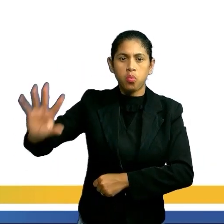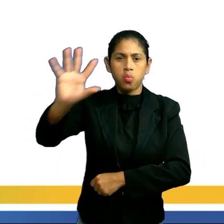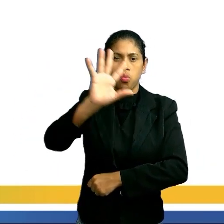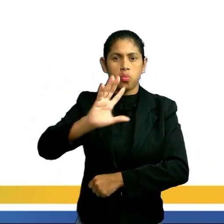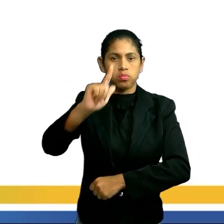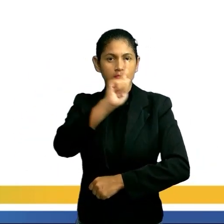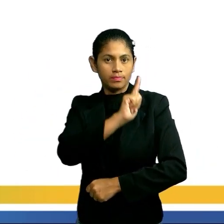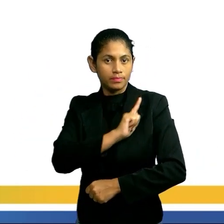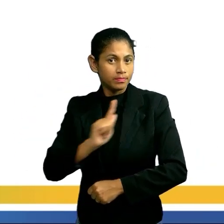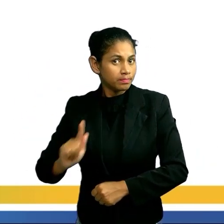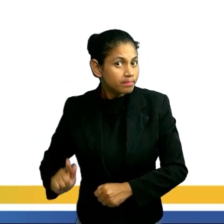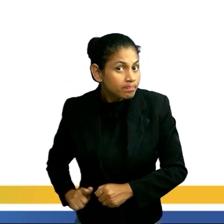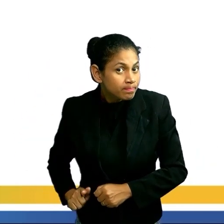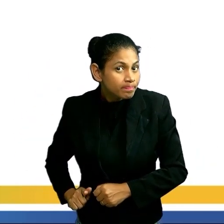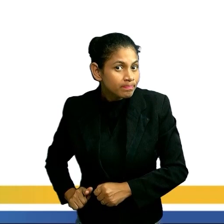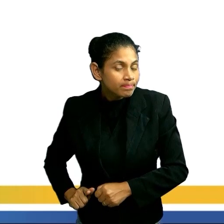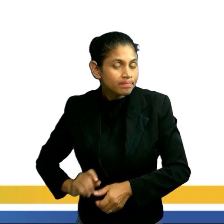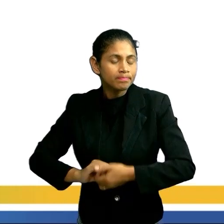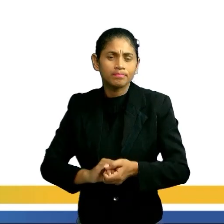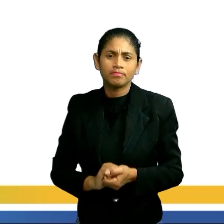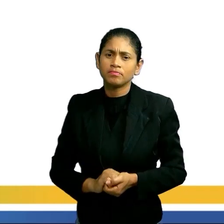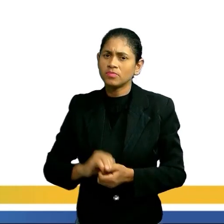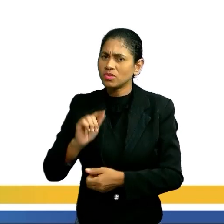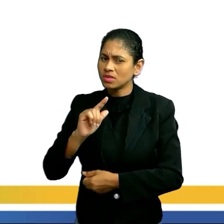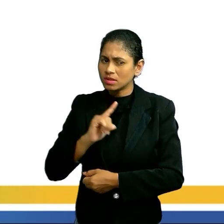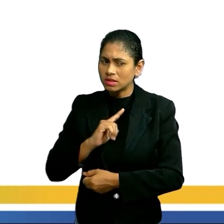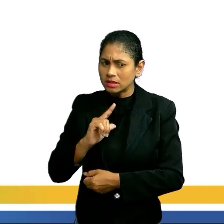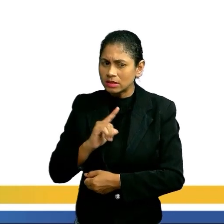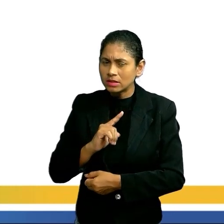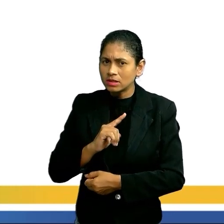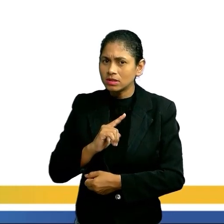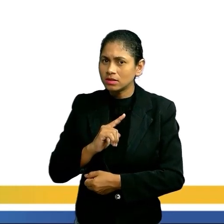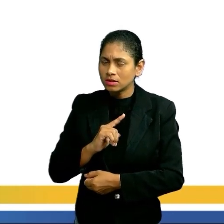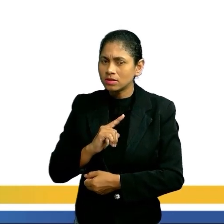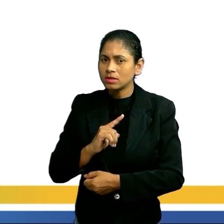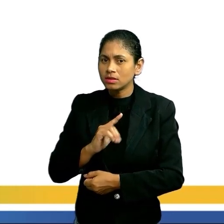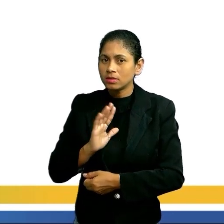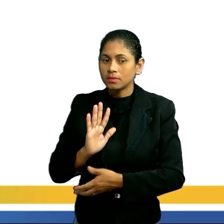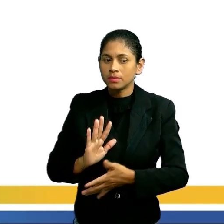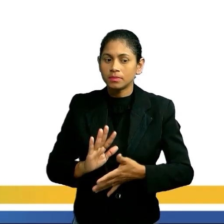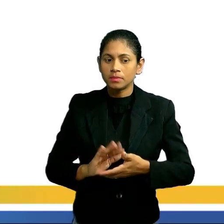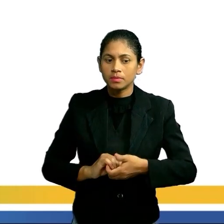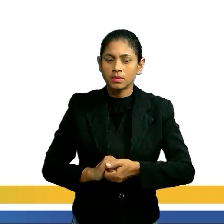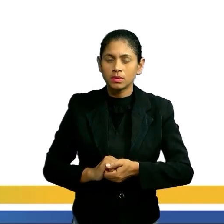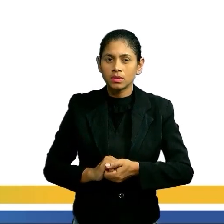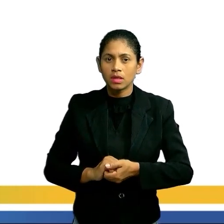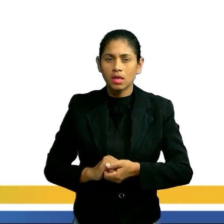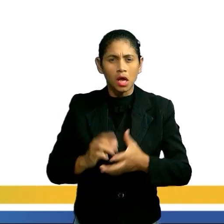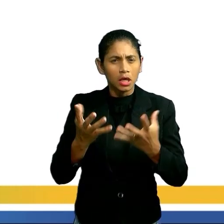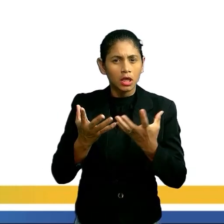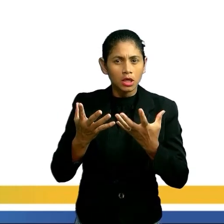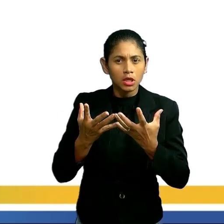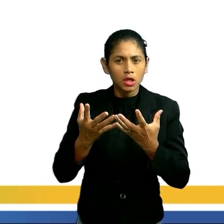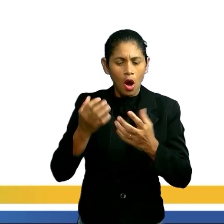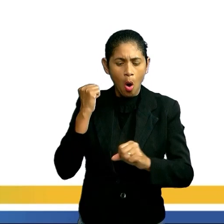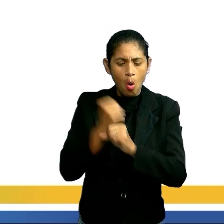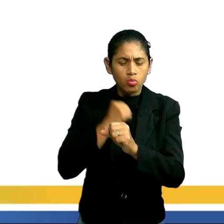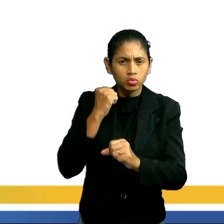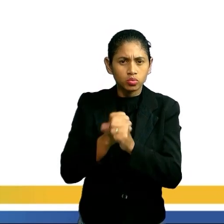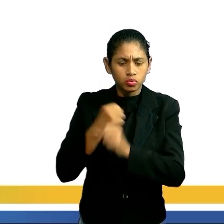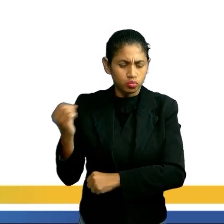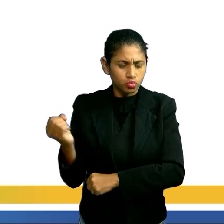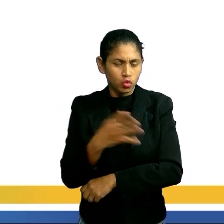preocupação em capacitar os recursos para construir novas indústrias no Brasil ou ele tinha a intenção de